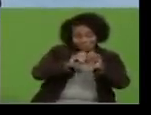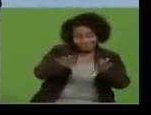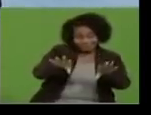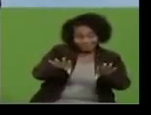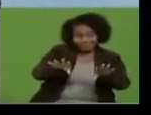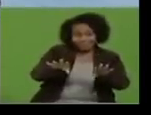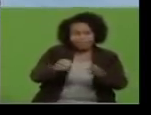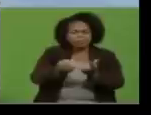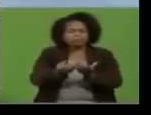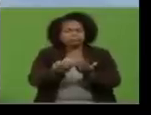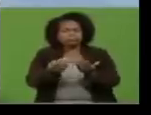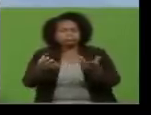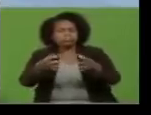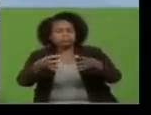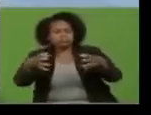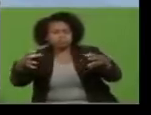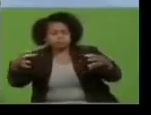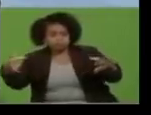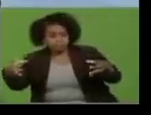hospitalizações e óbitos.